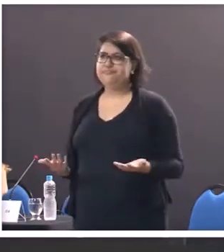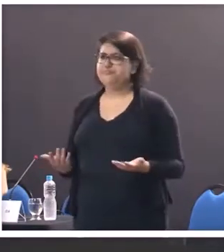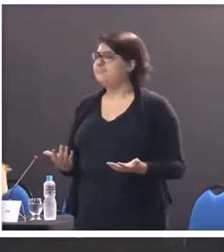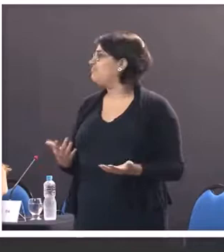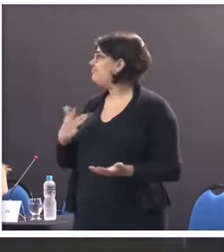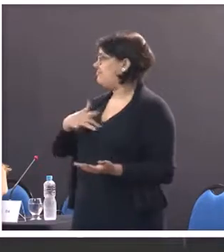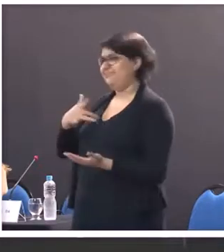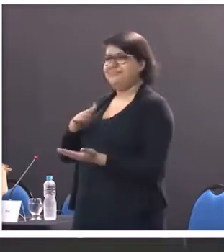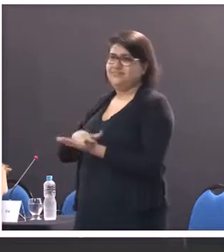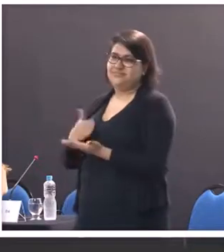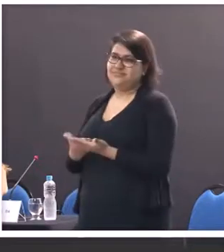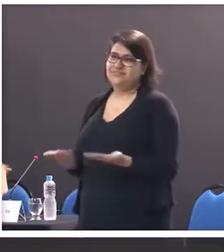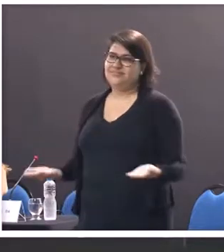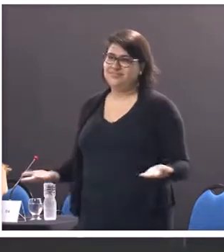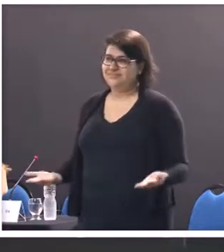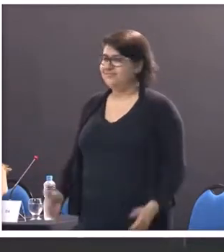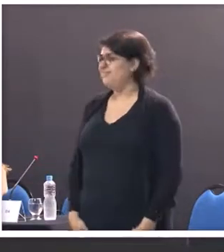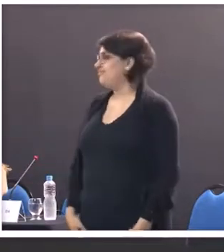Tadinha da intérprete.